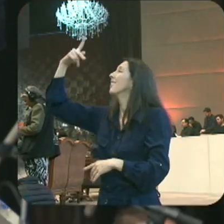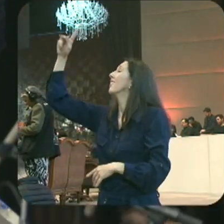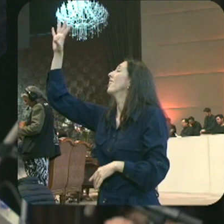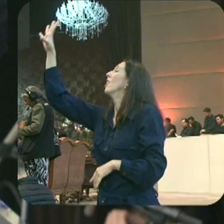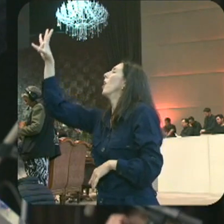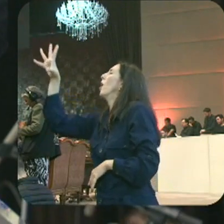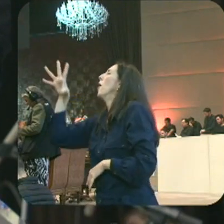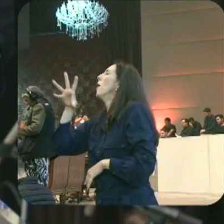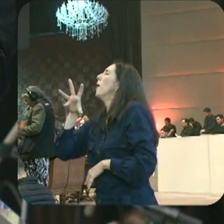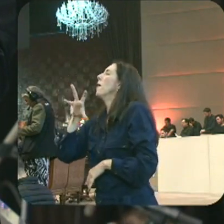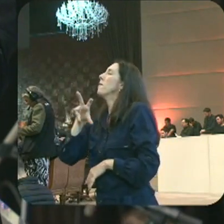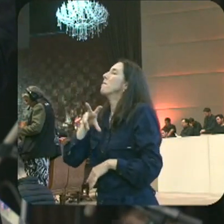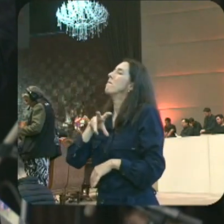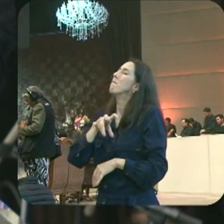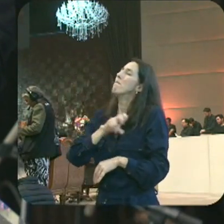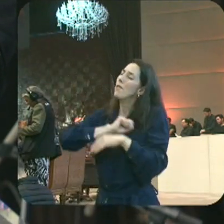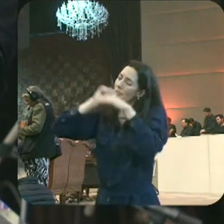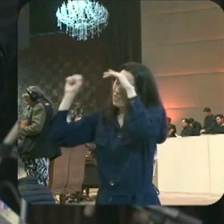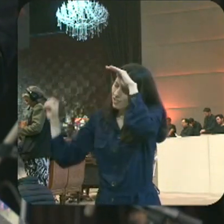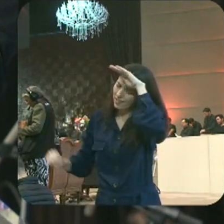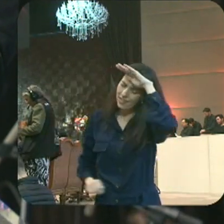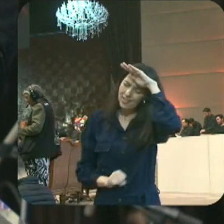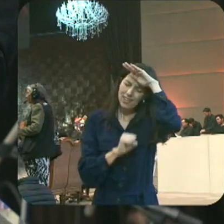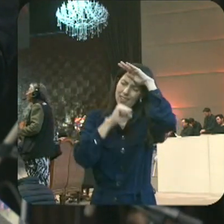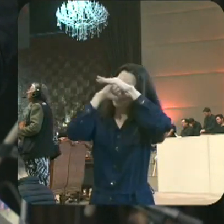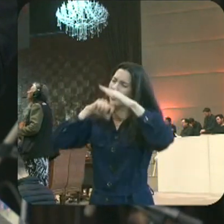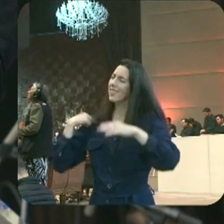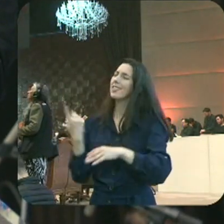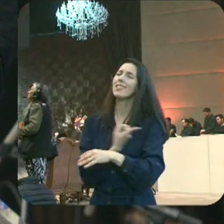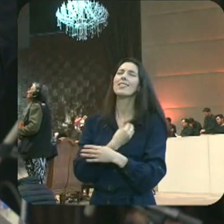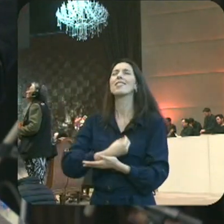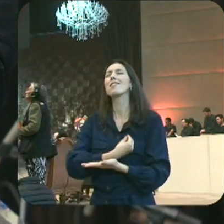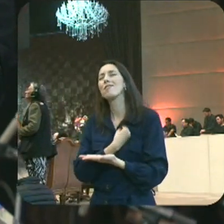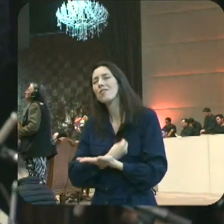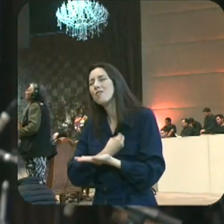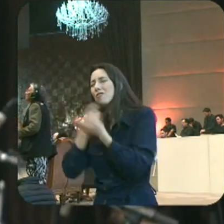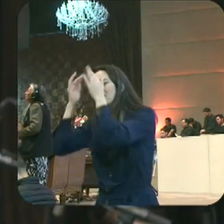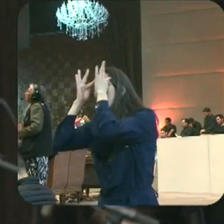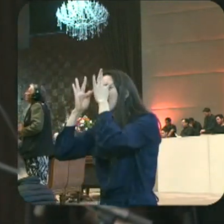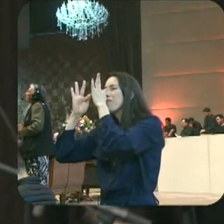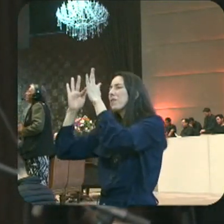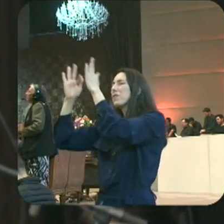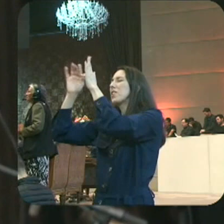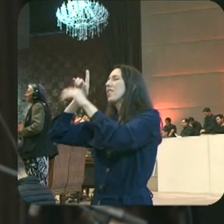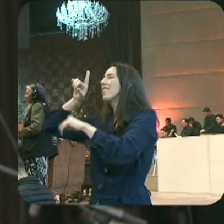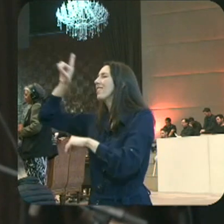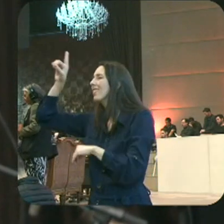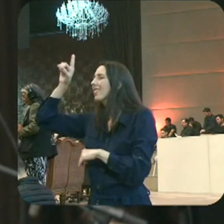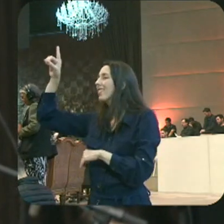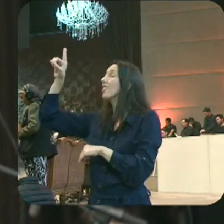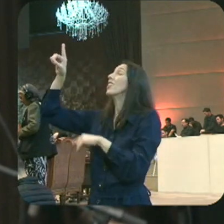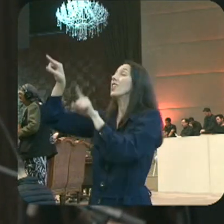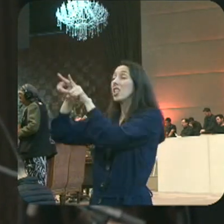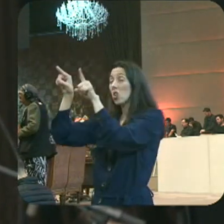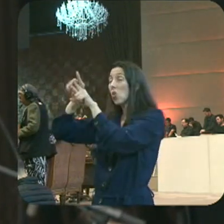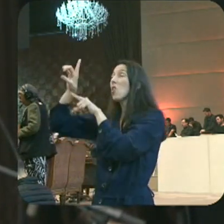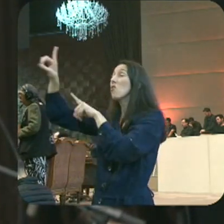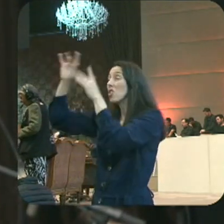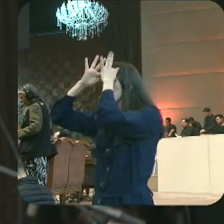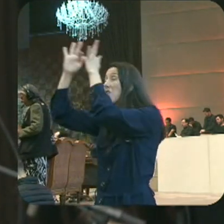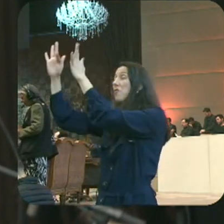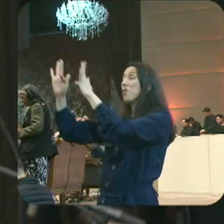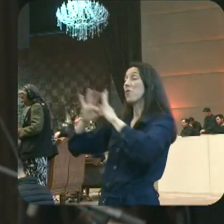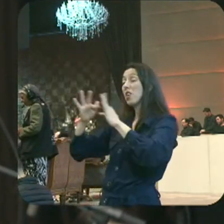nos constrange, e que possamos viver o amor fiel, assim como o Senhor é fiel em amor